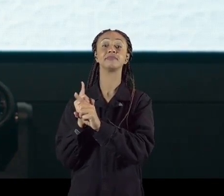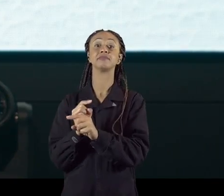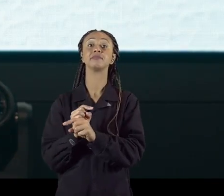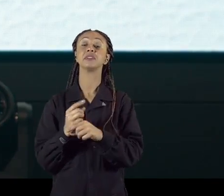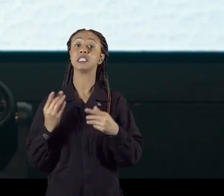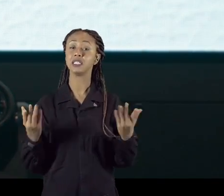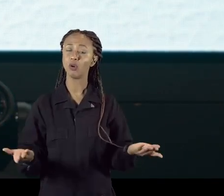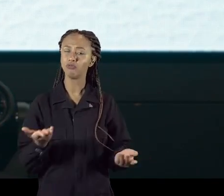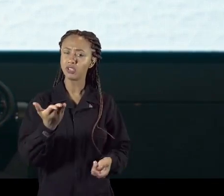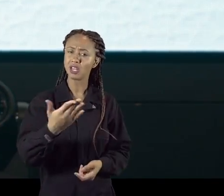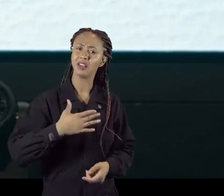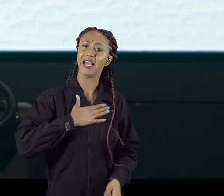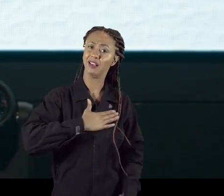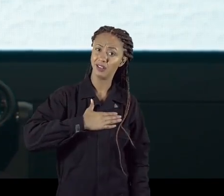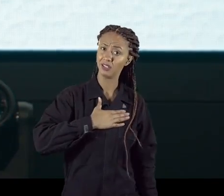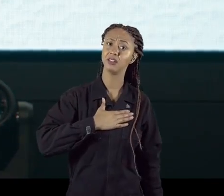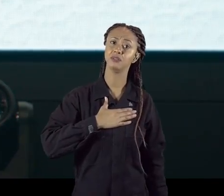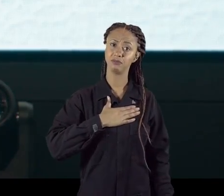querido minha querida